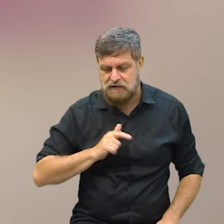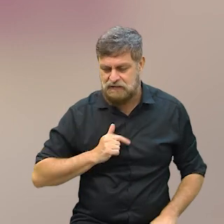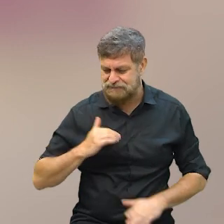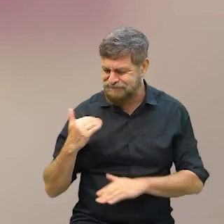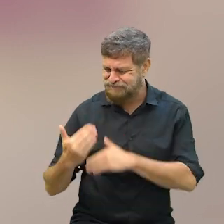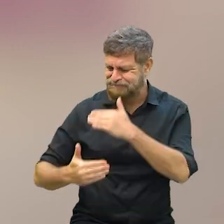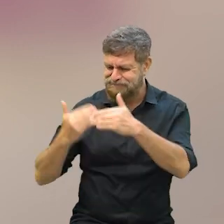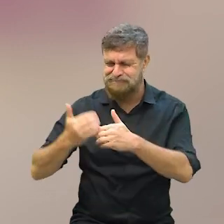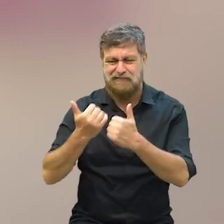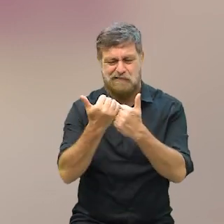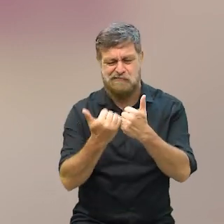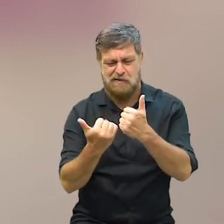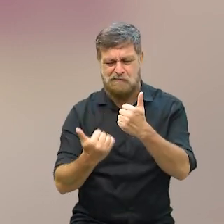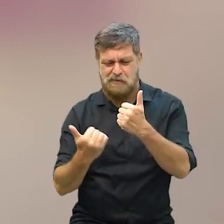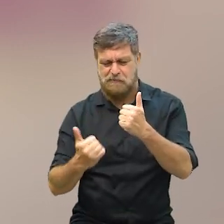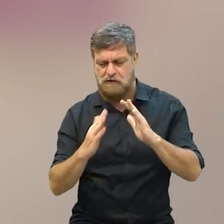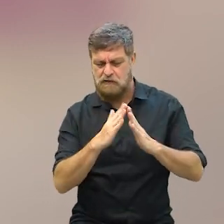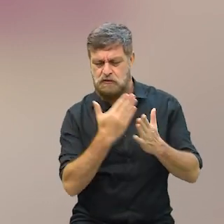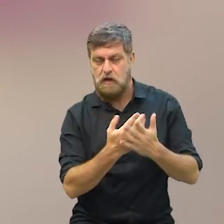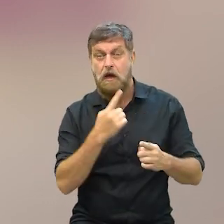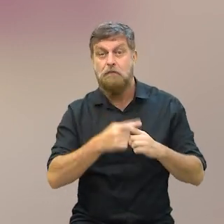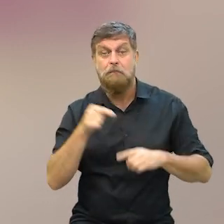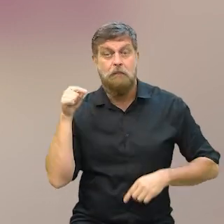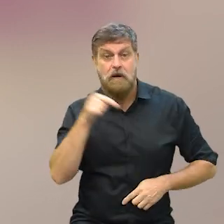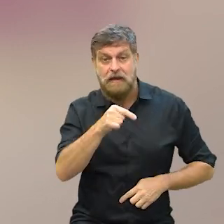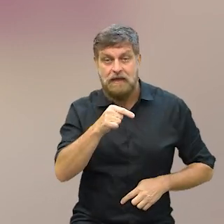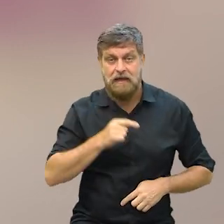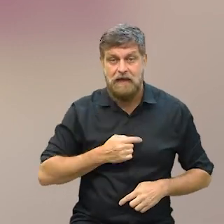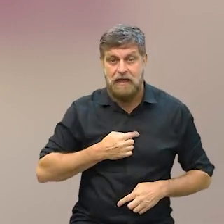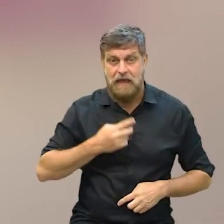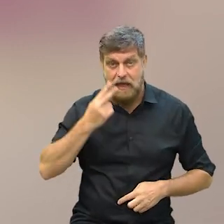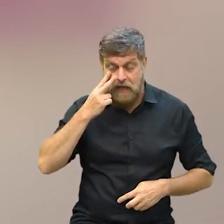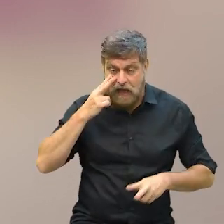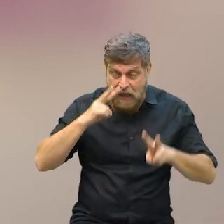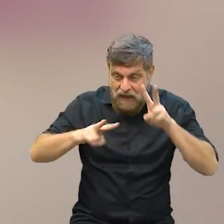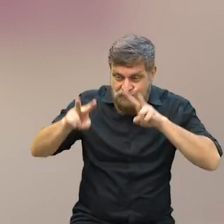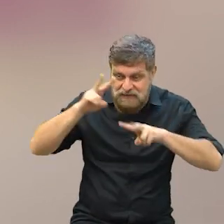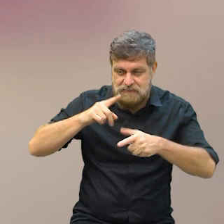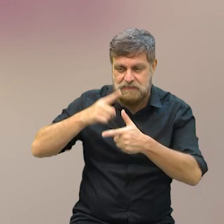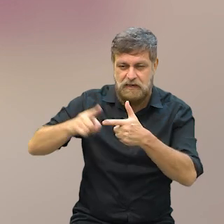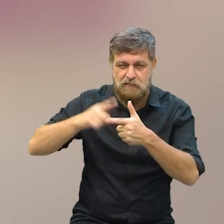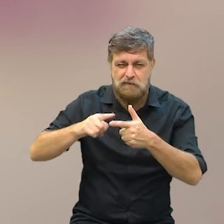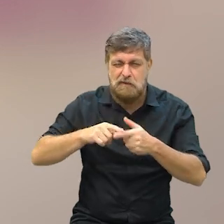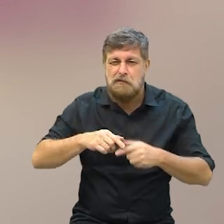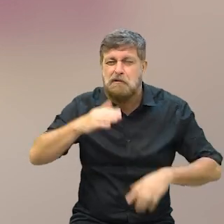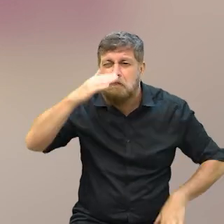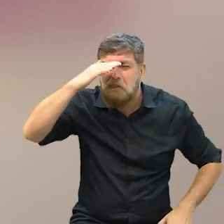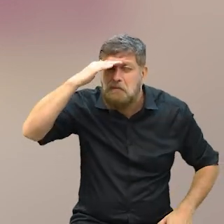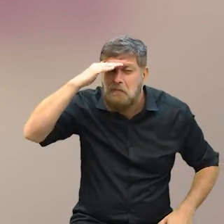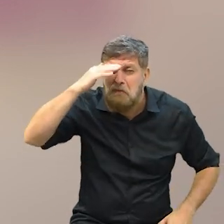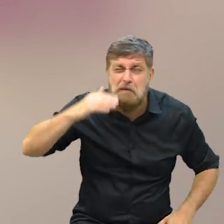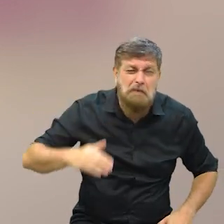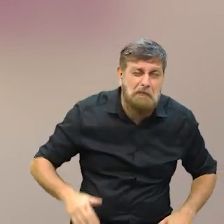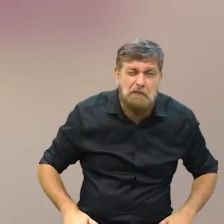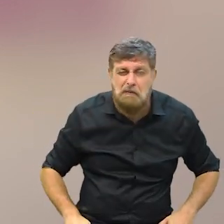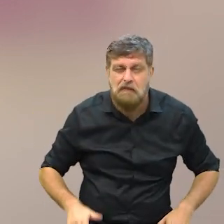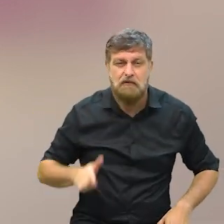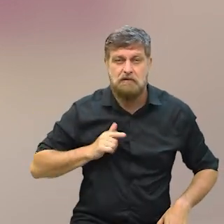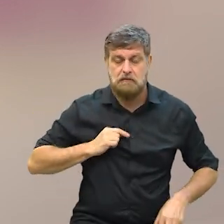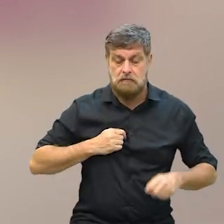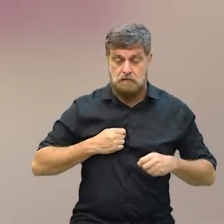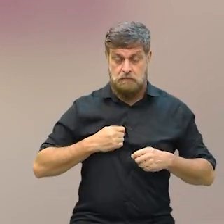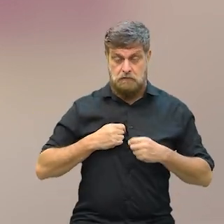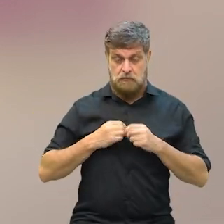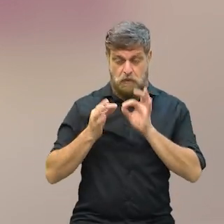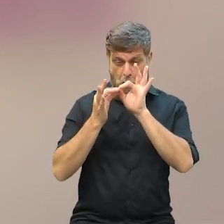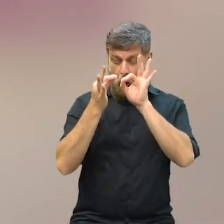ruim, inclusive na escola, e às vezes é somente um problema de visão, às vezes uma miopia, às vezes um astigmatismo ou